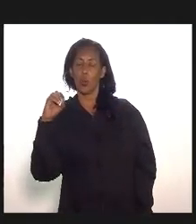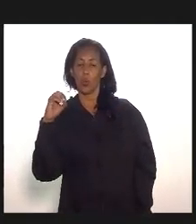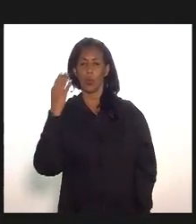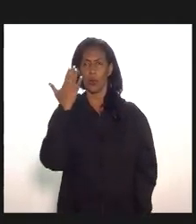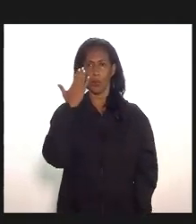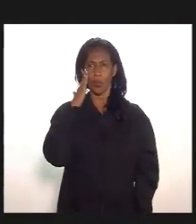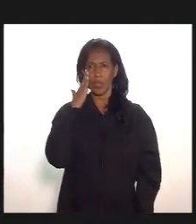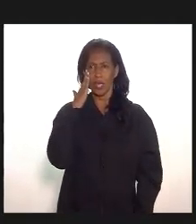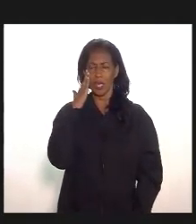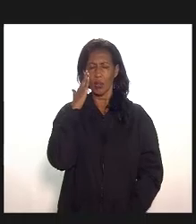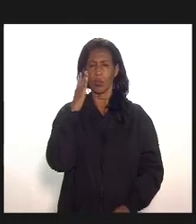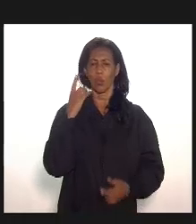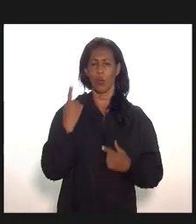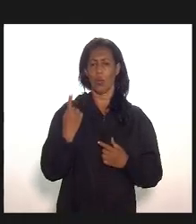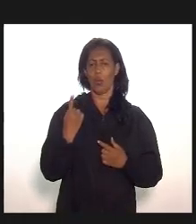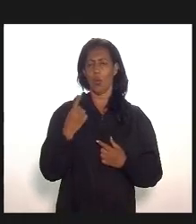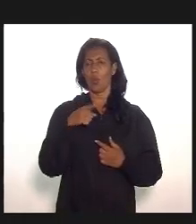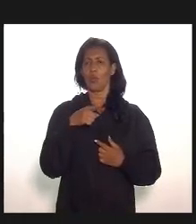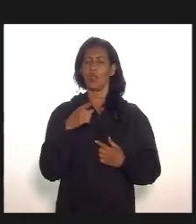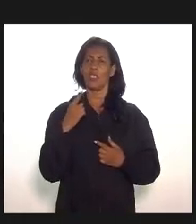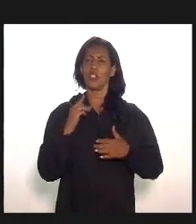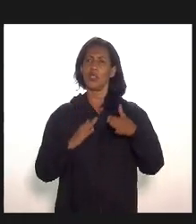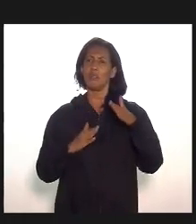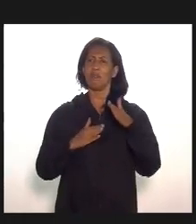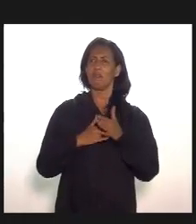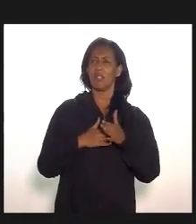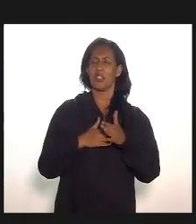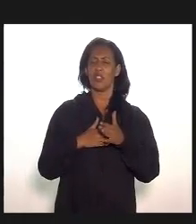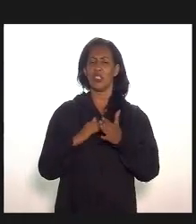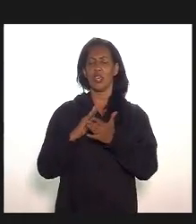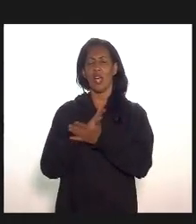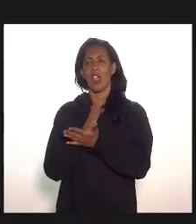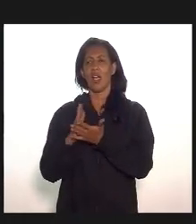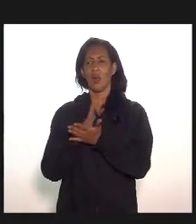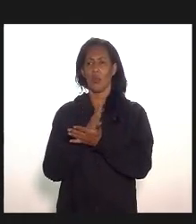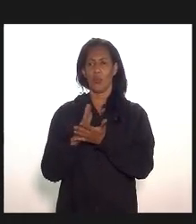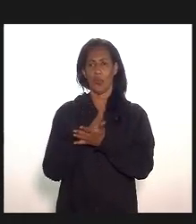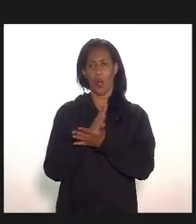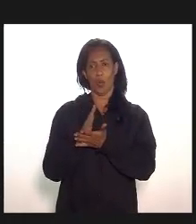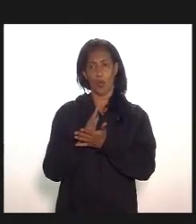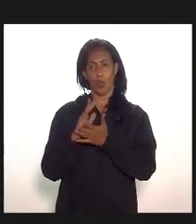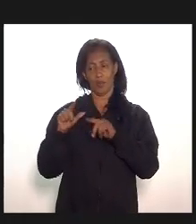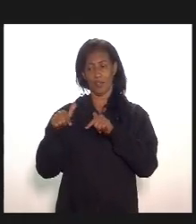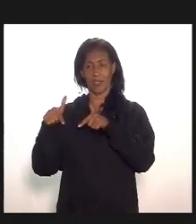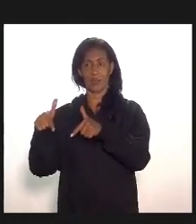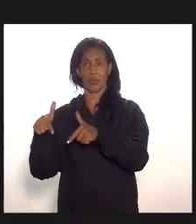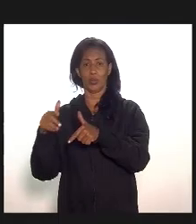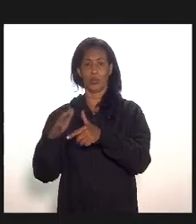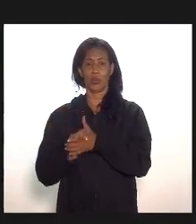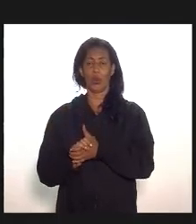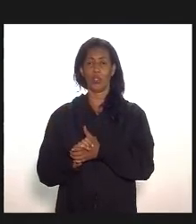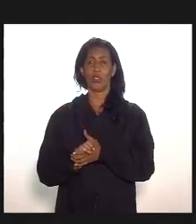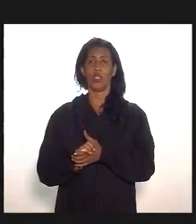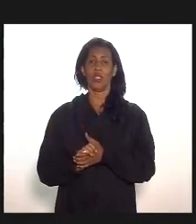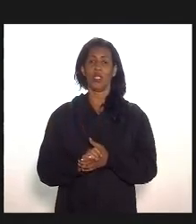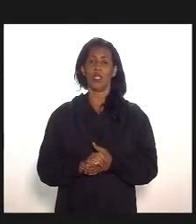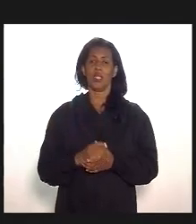de impedir certas atitudes que tinham, de fato, o condão de, muitas vezes,